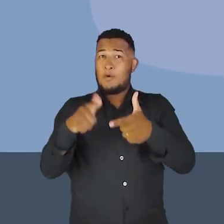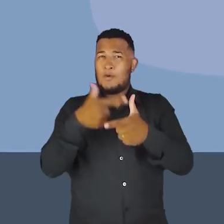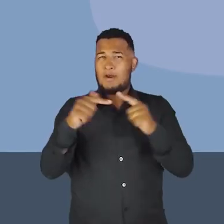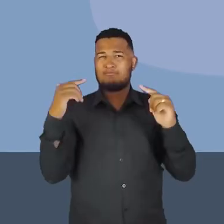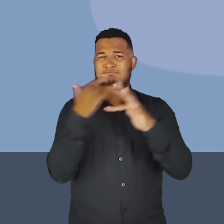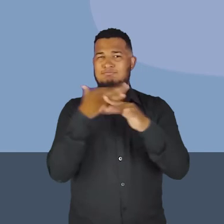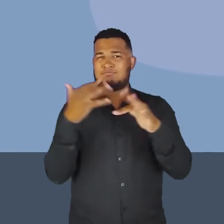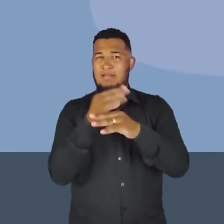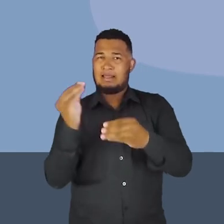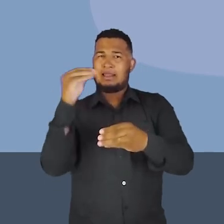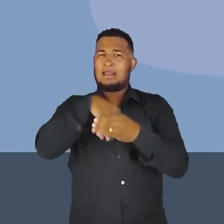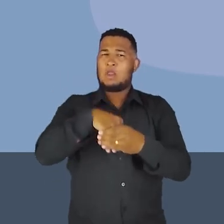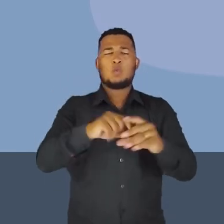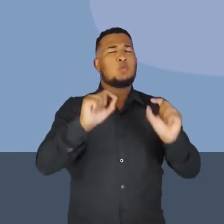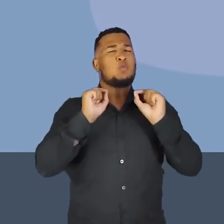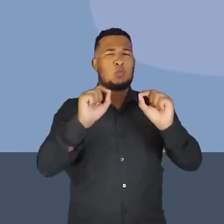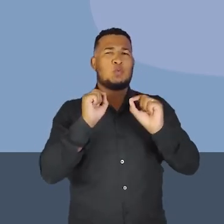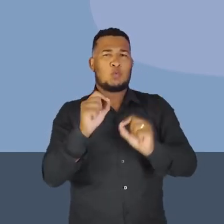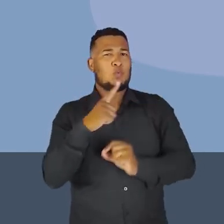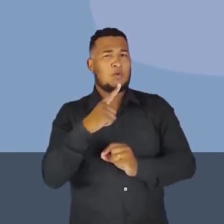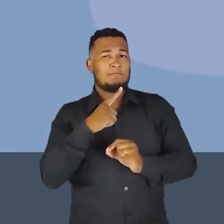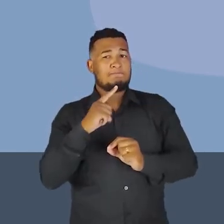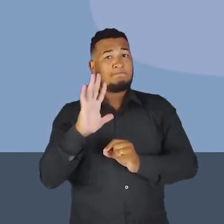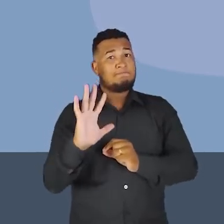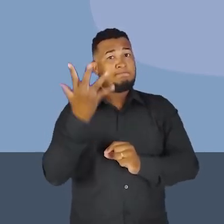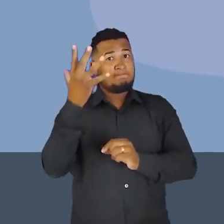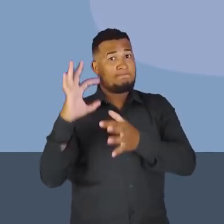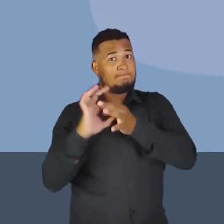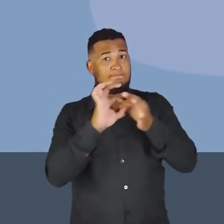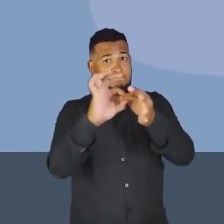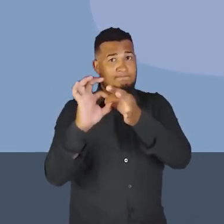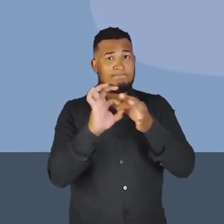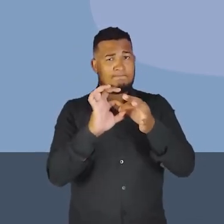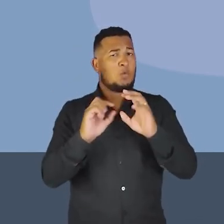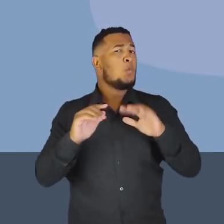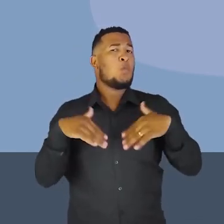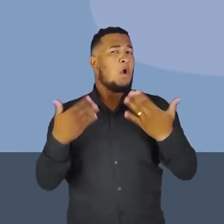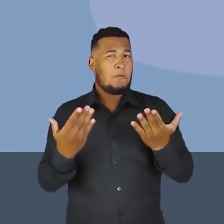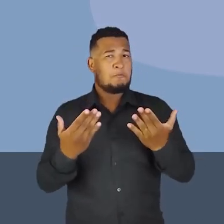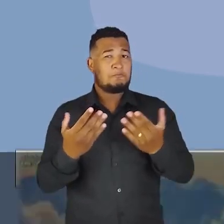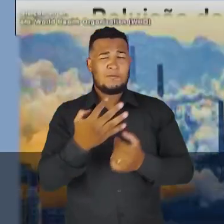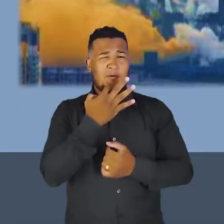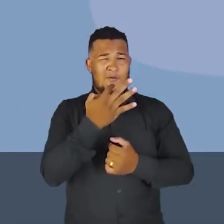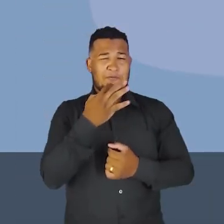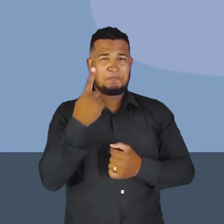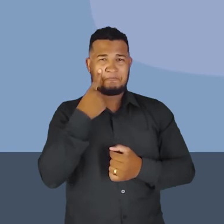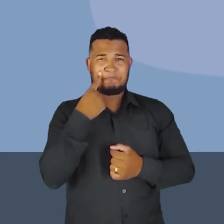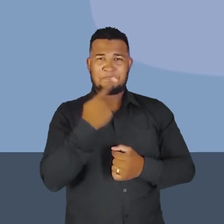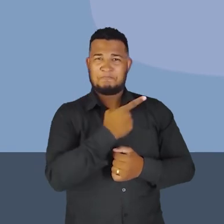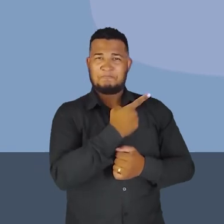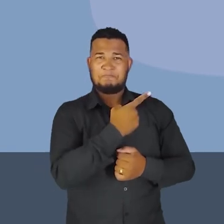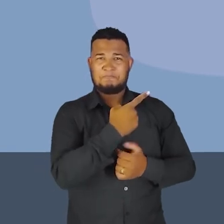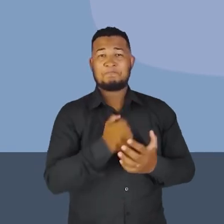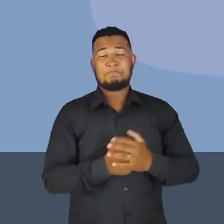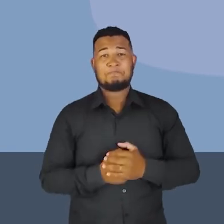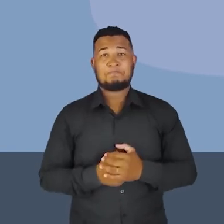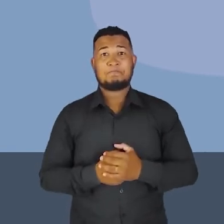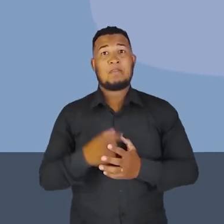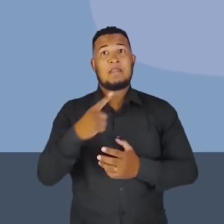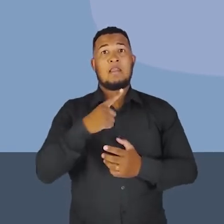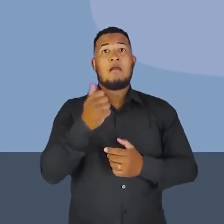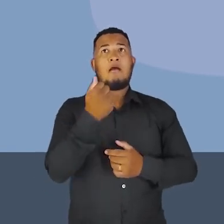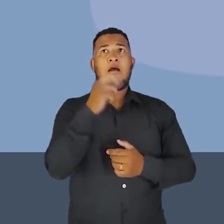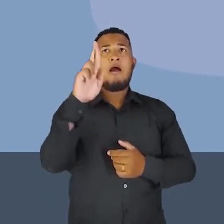urbanos. Quais são os problemas ambientais urbanos envolvidos então nessas atividades? Vamos conhecer um pouco mais? Vamos lá. Então a gente tem a poluição do